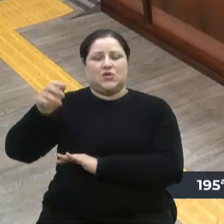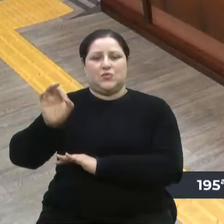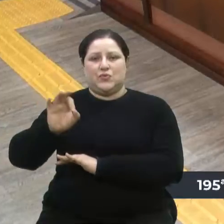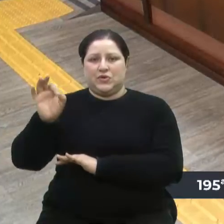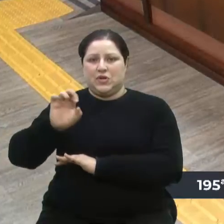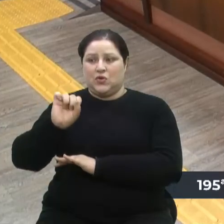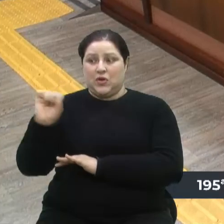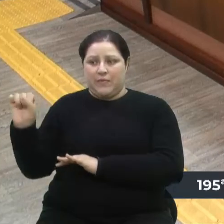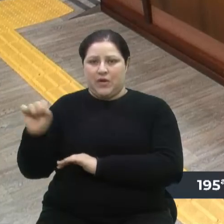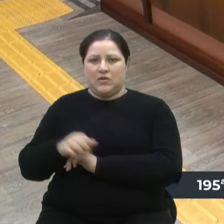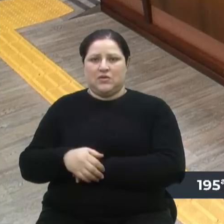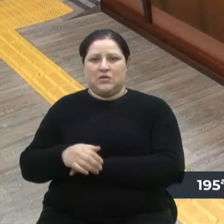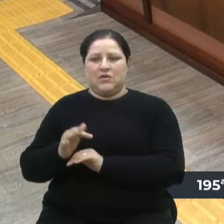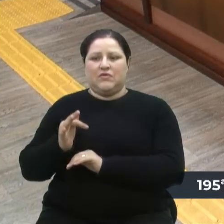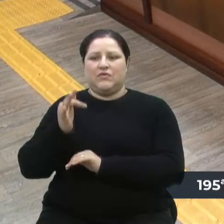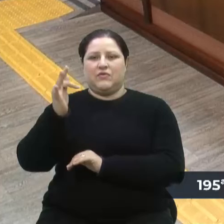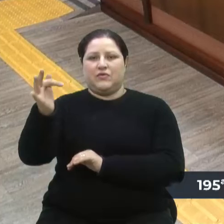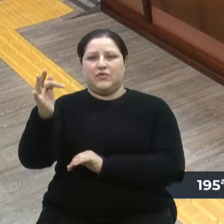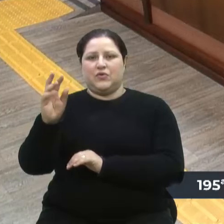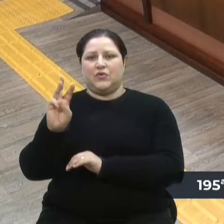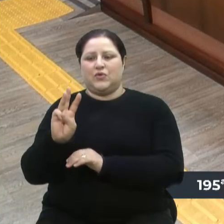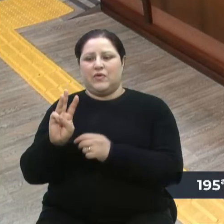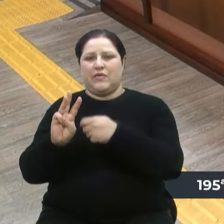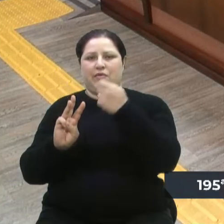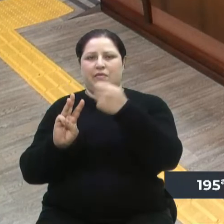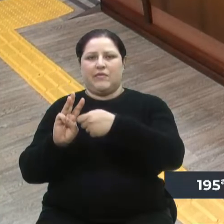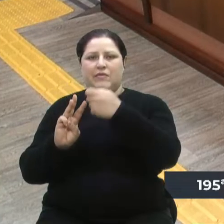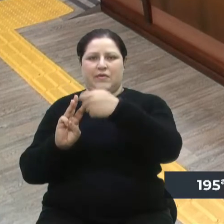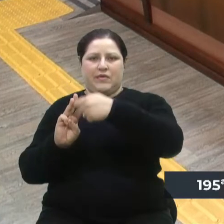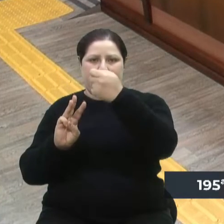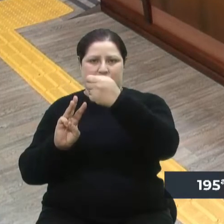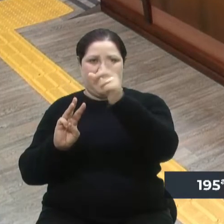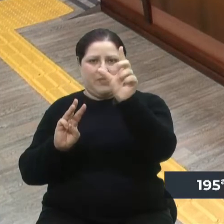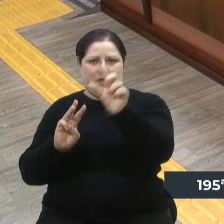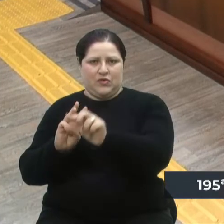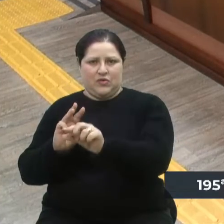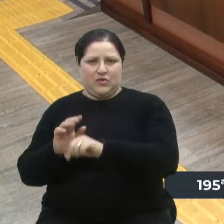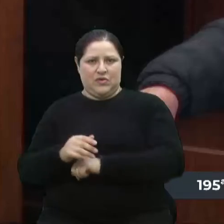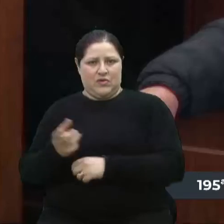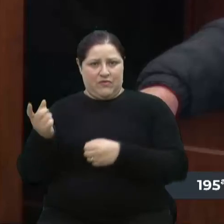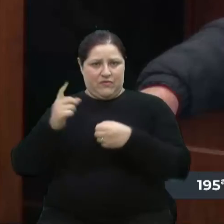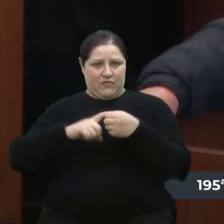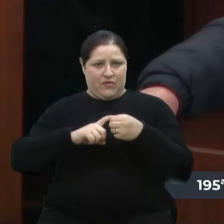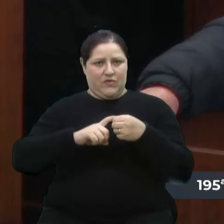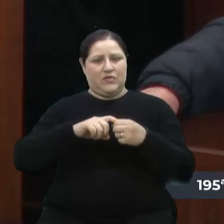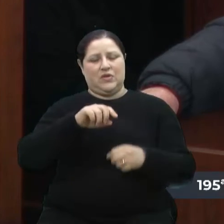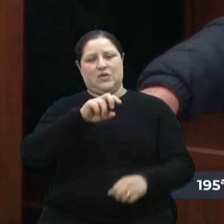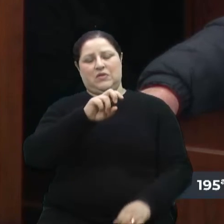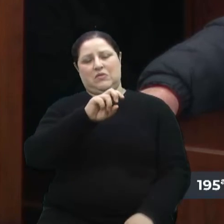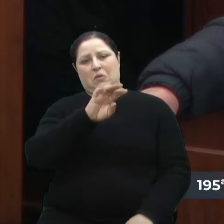baixar daqui 3 meses? Será que vamos voltar a comprar o leite a R$ 4,50, a R$ 4,00?